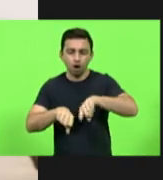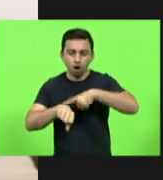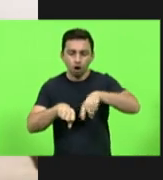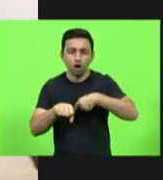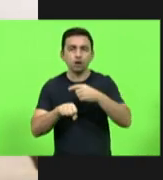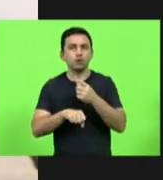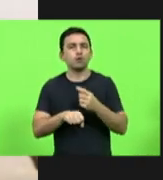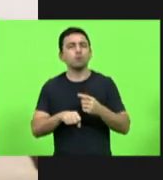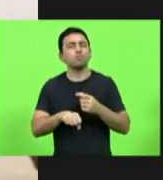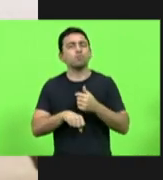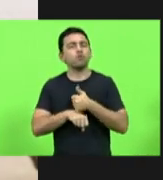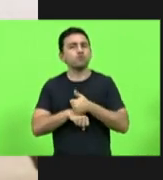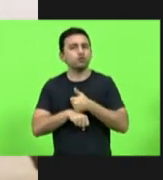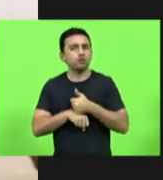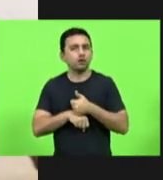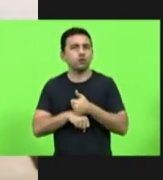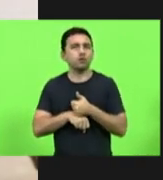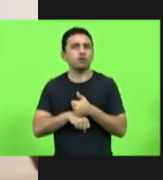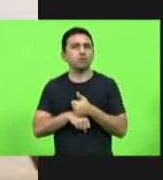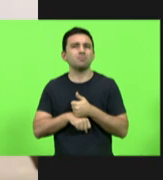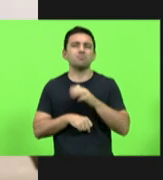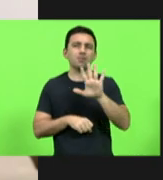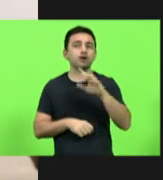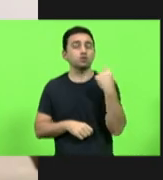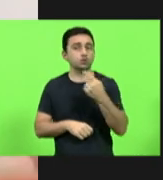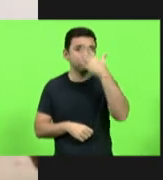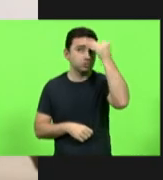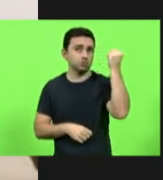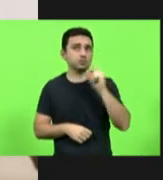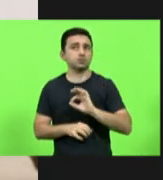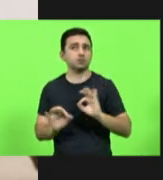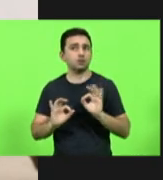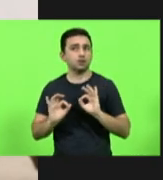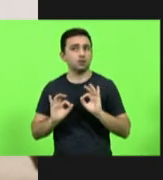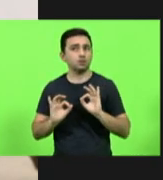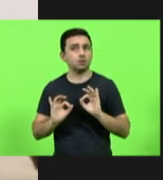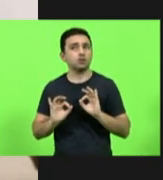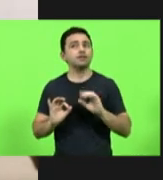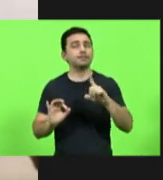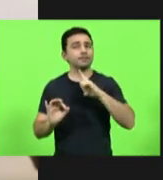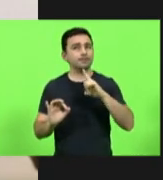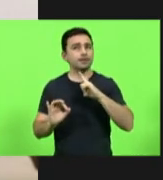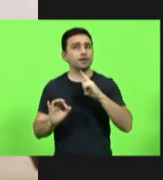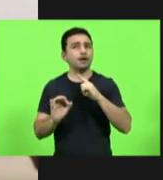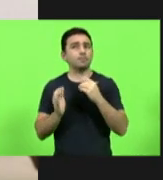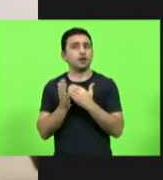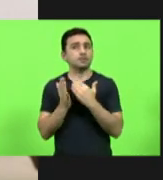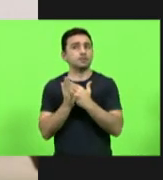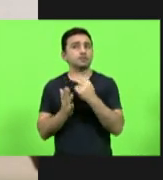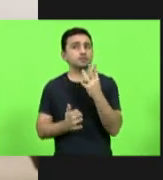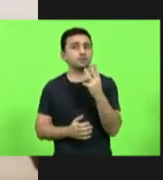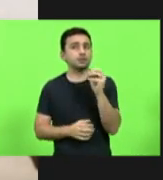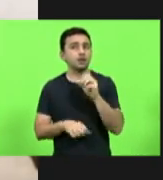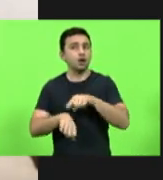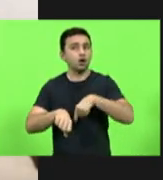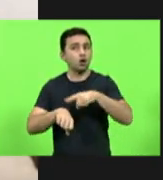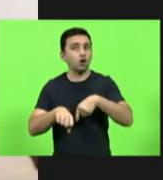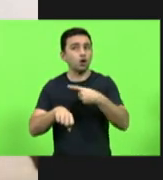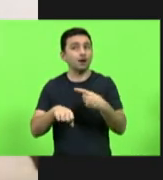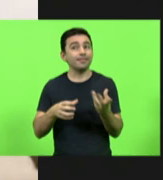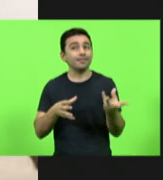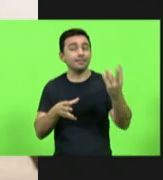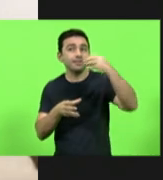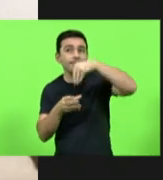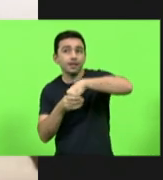mas eu quero pontuar aqui para que a gente não esqueça que nós vamos vir com uma carga horária de 30 horas para dentro de um processo